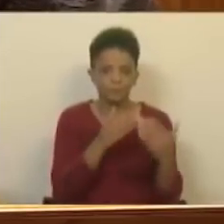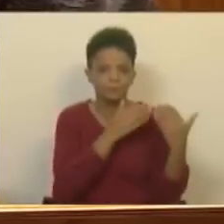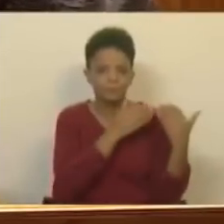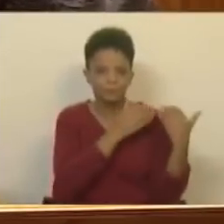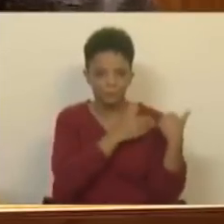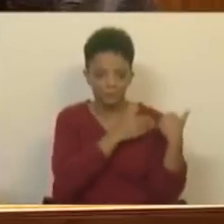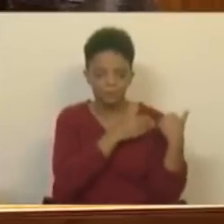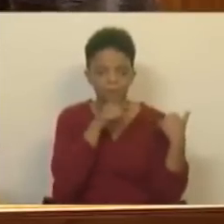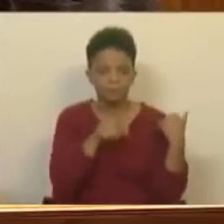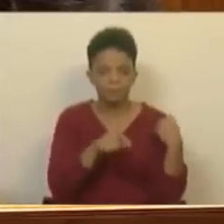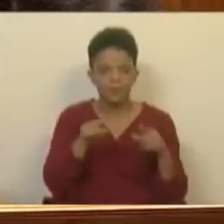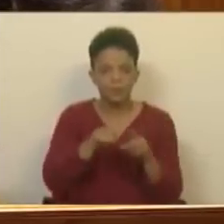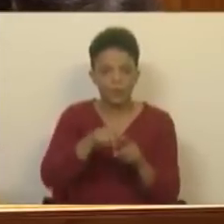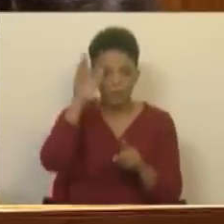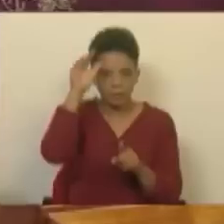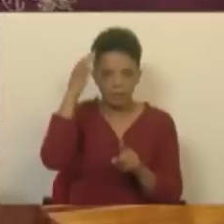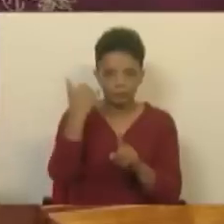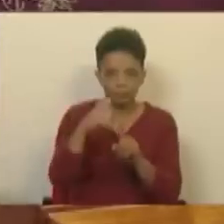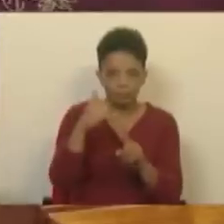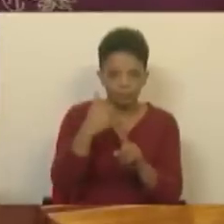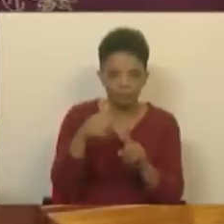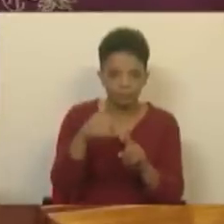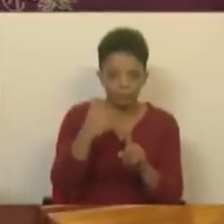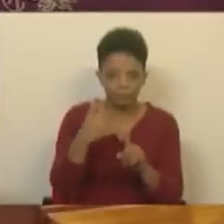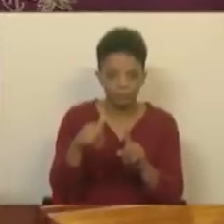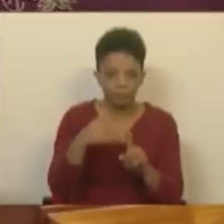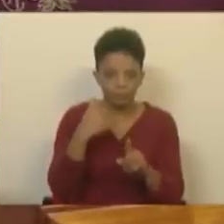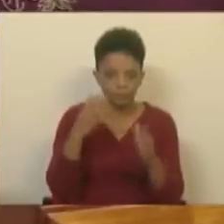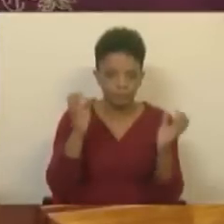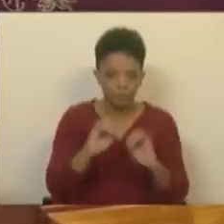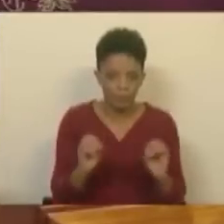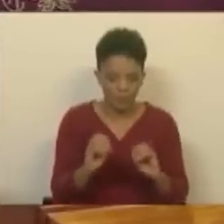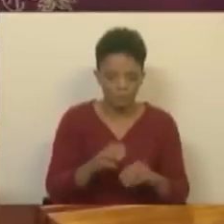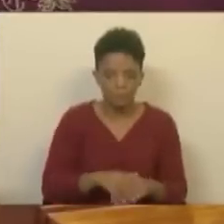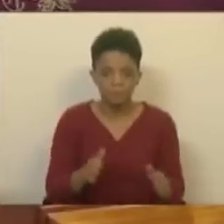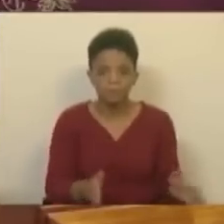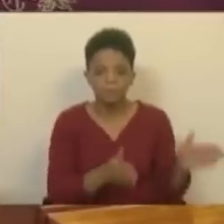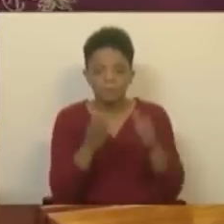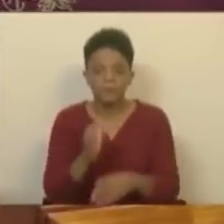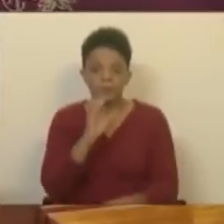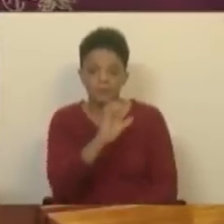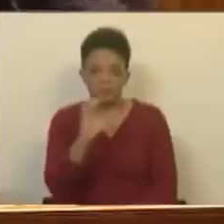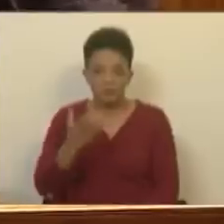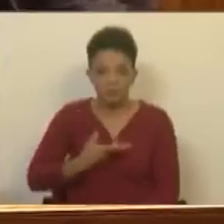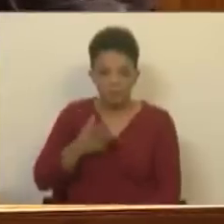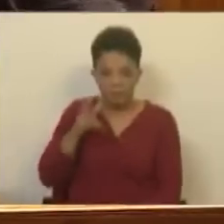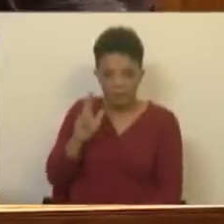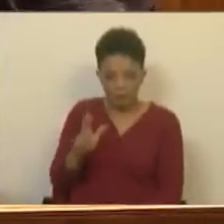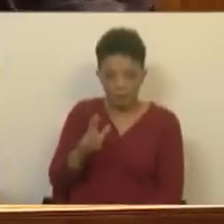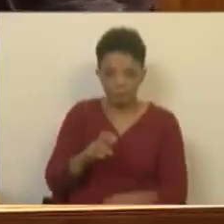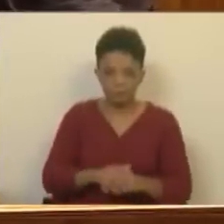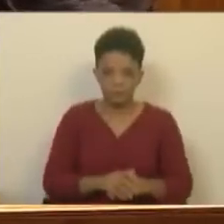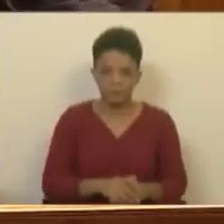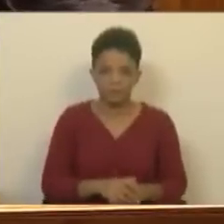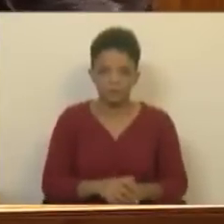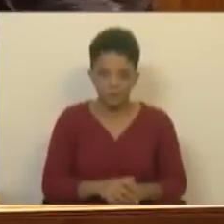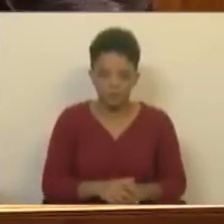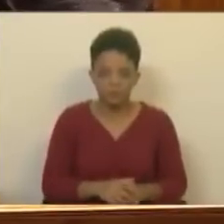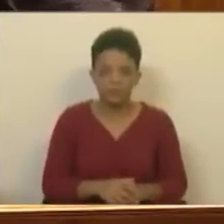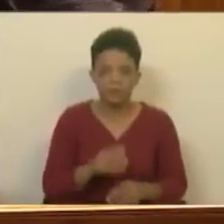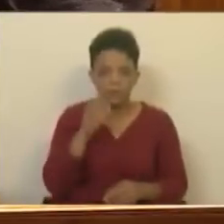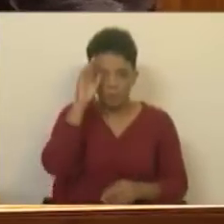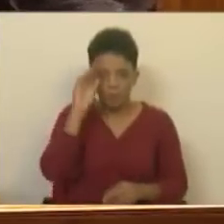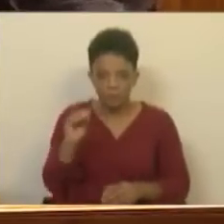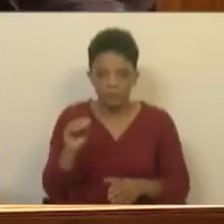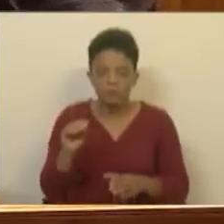criminalização dos maus tratos animais relativamente à questão das ccdr a resolução do Conselho nisto